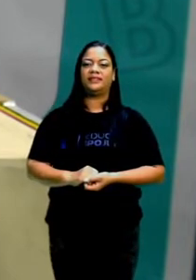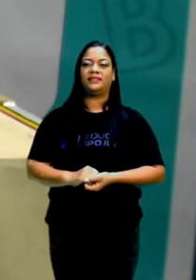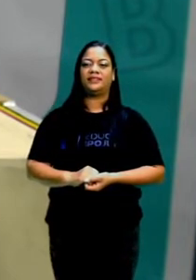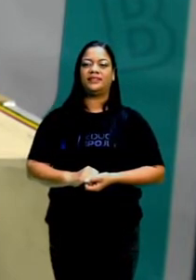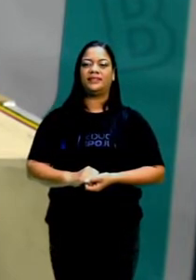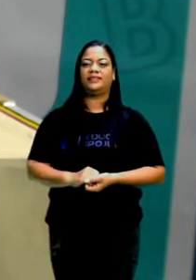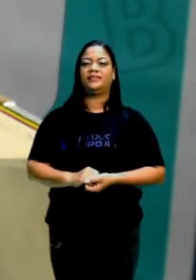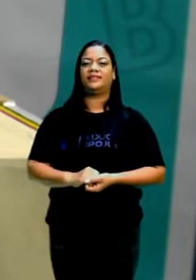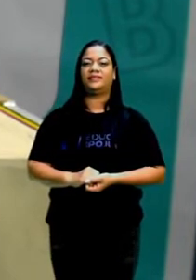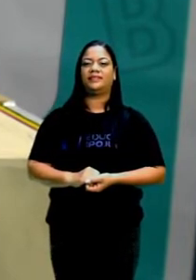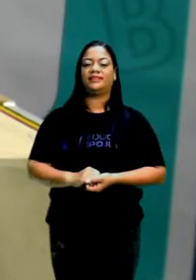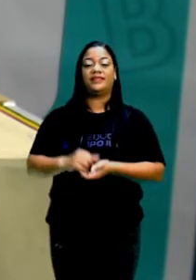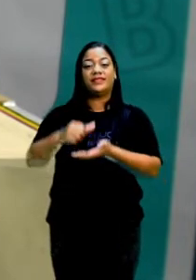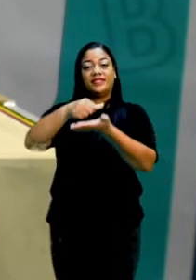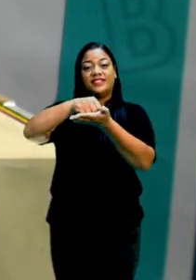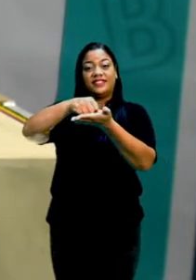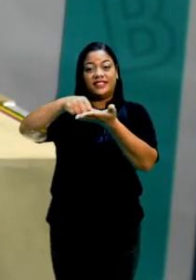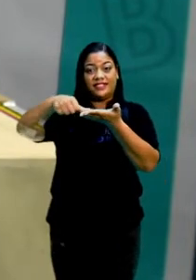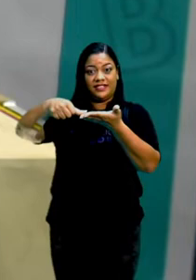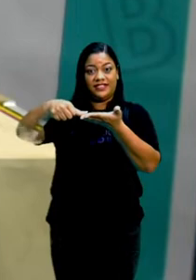e fita,